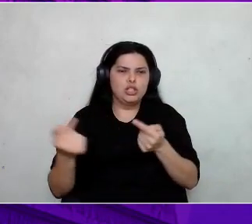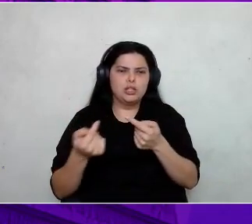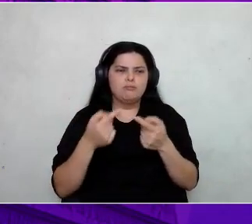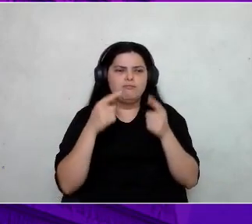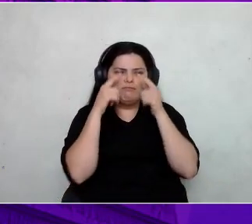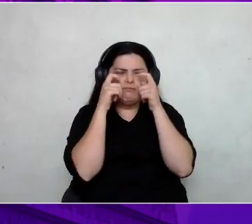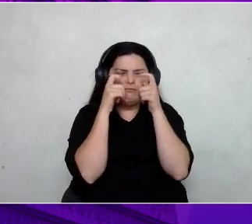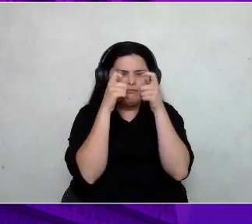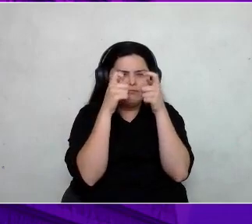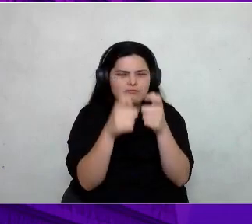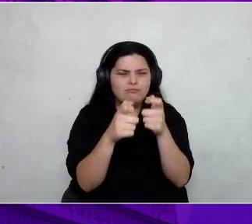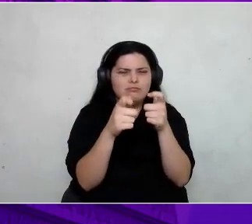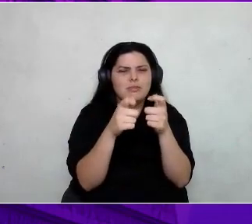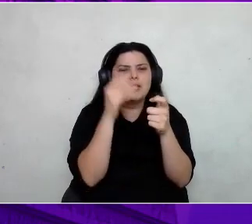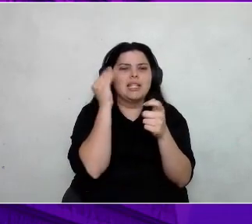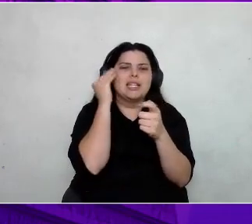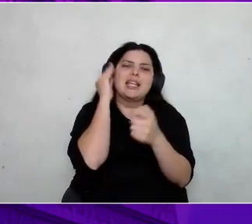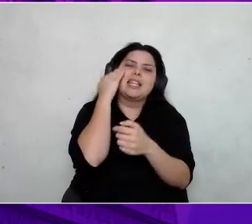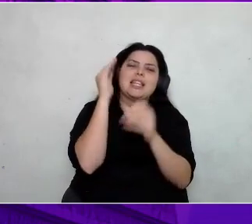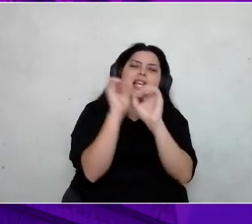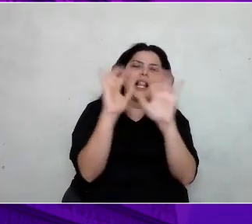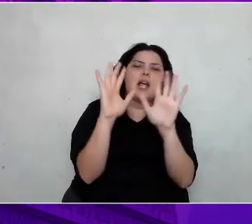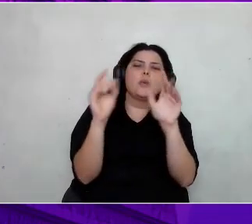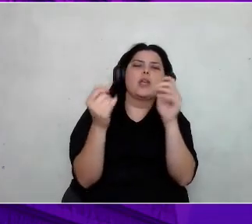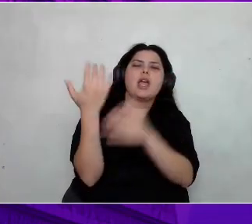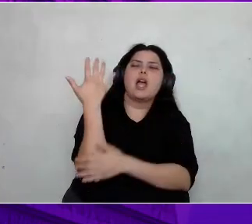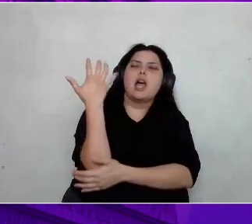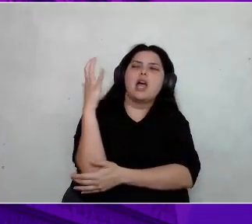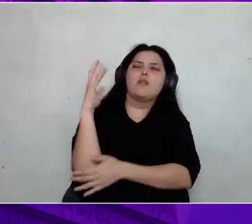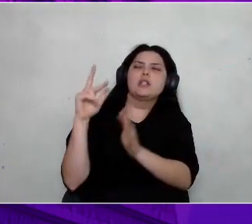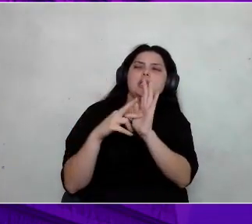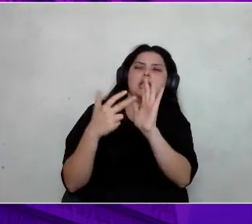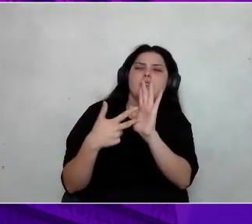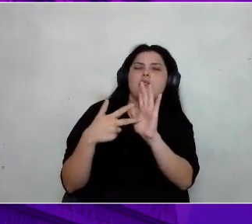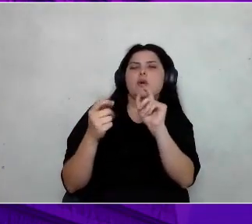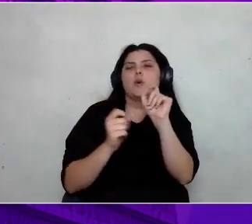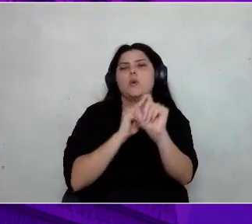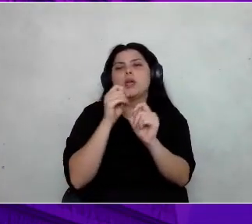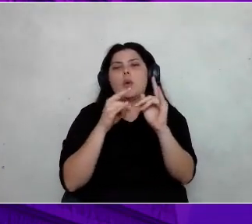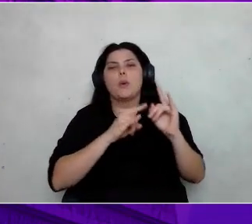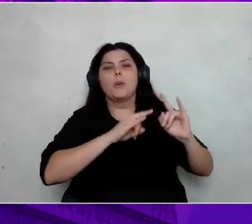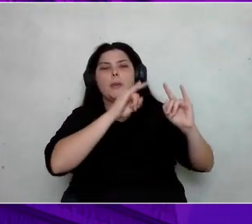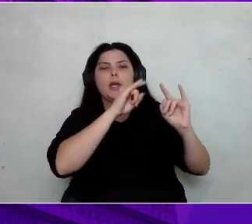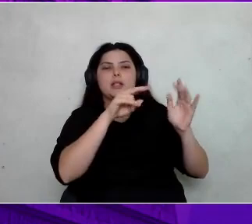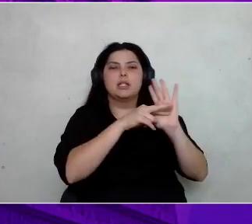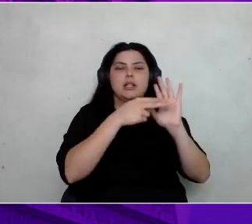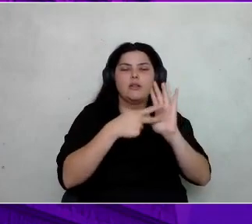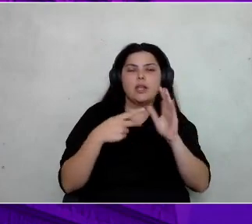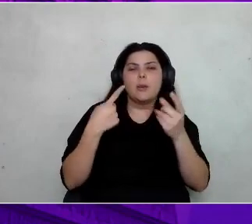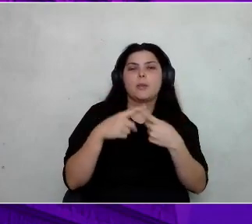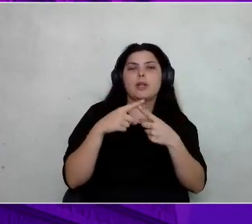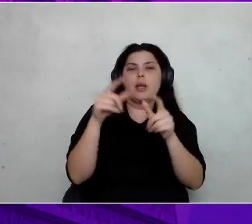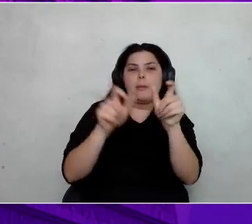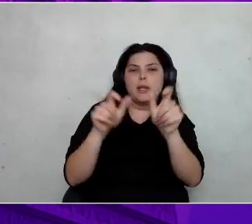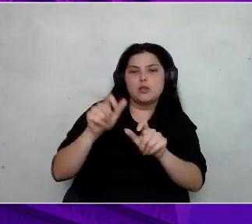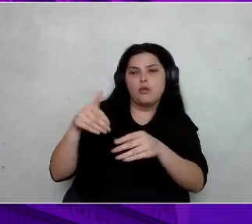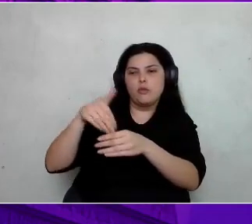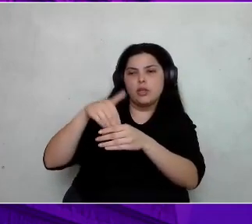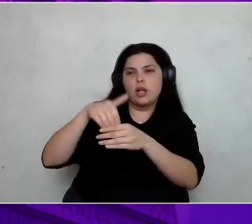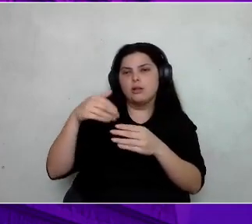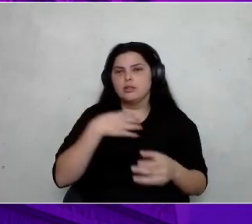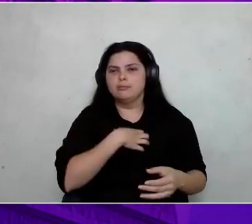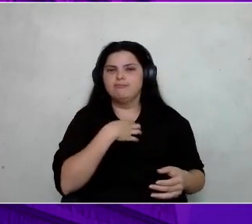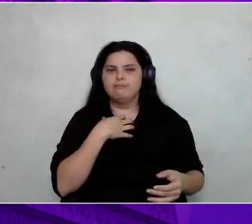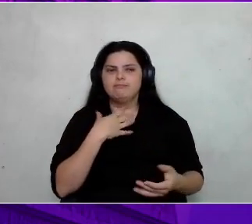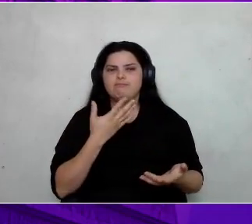irem tentar entender o que que a arvorezinha significa, o que que o prédiozinho significa, por que que as pessoas votaram assim. Então, assim,